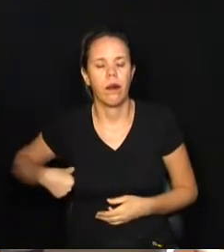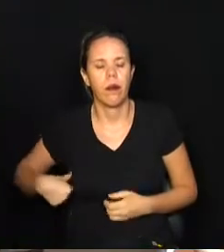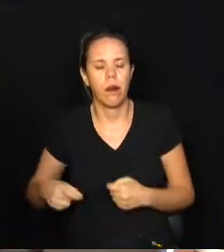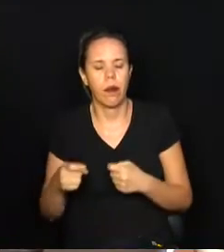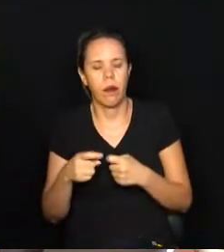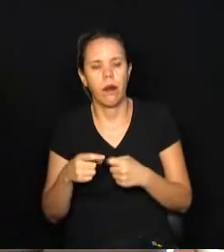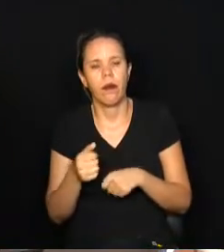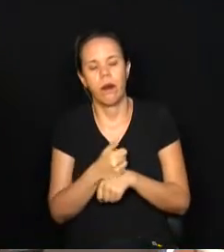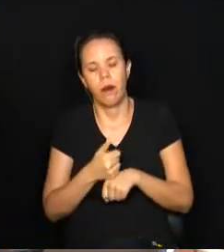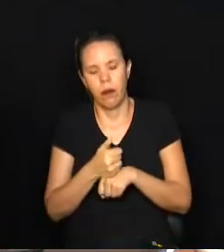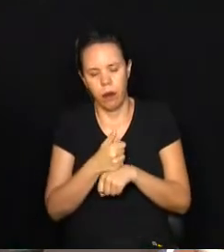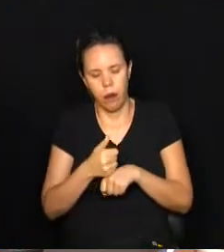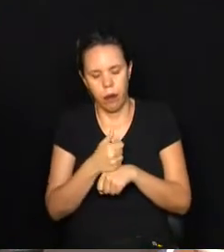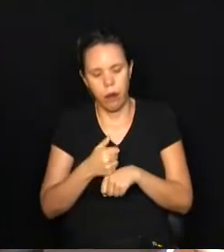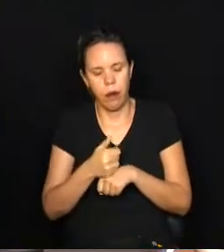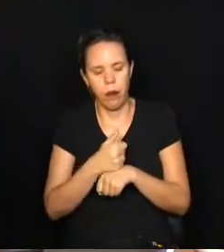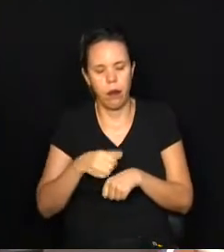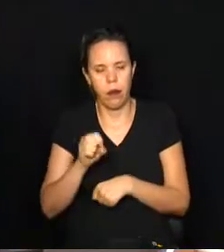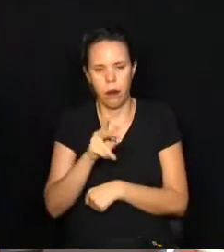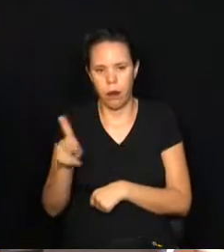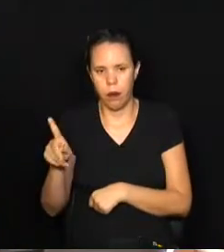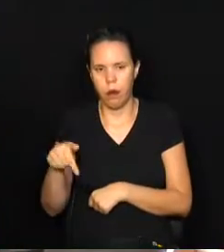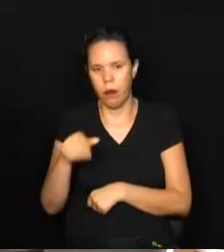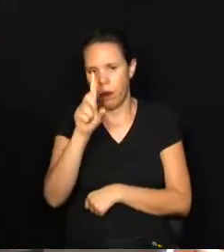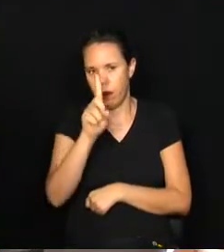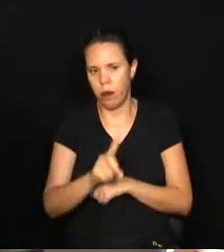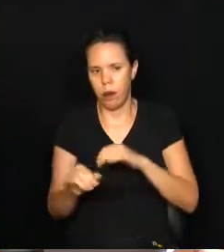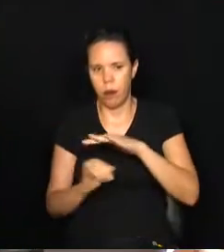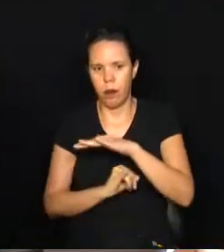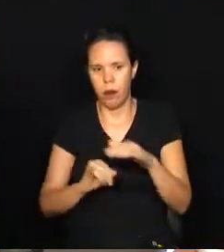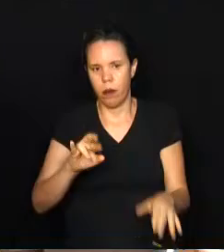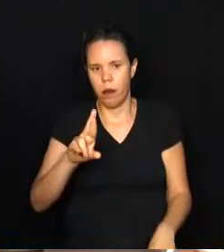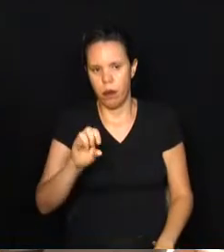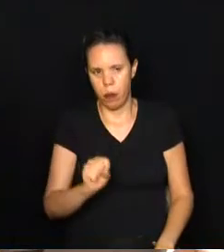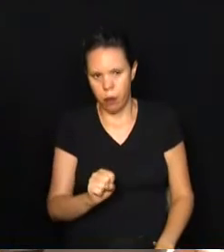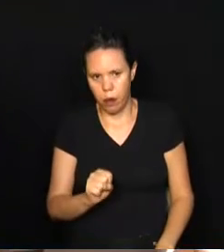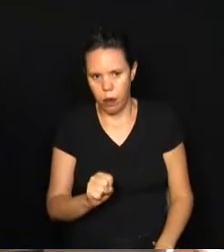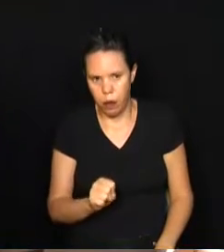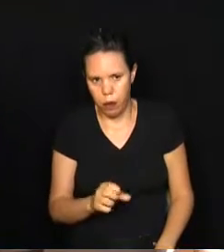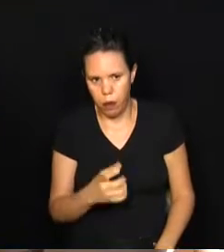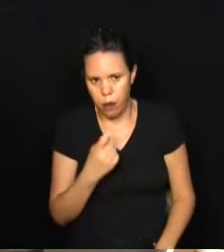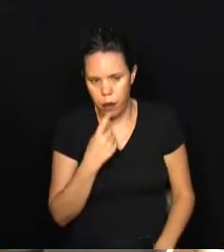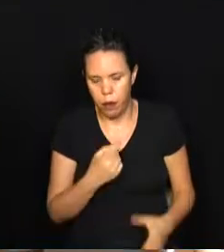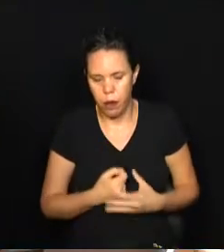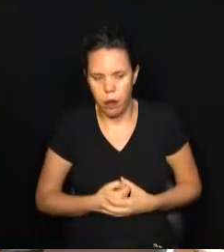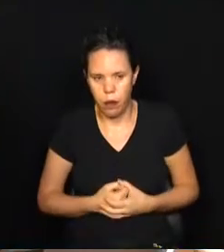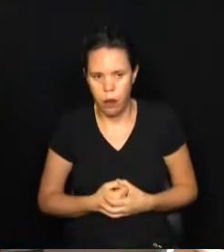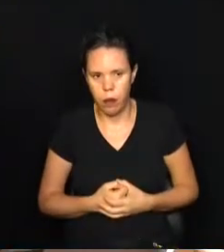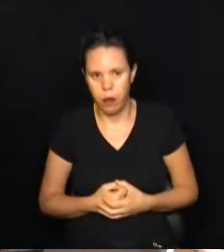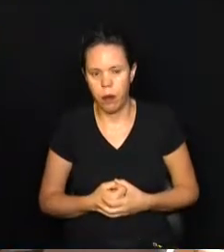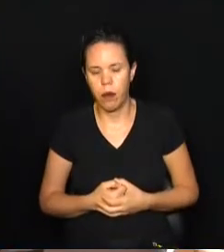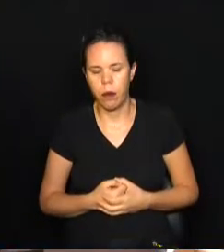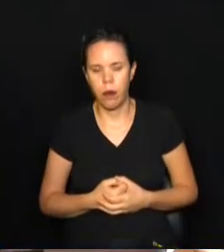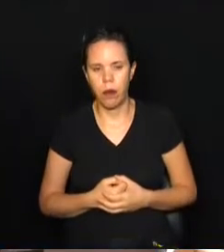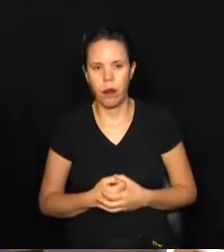optometrista comportamental e é diretora do Instituto Íris aqui da cidade de Campinas. Dona Marta, a senhora tem a